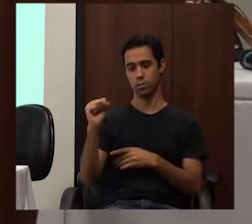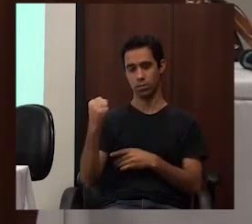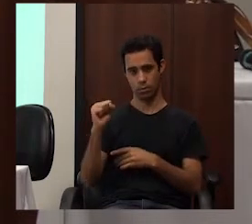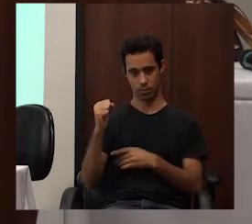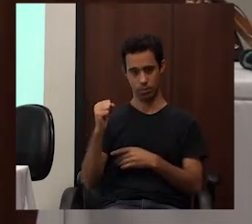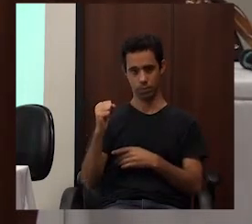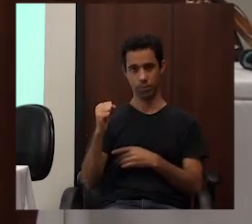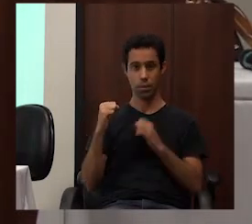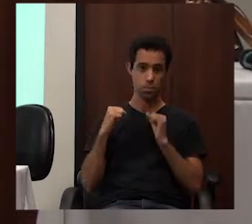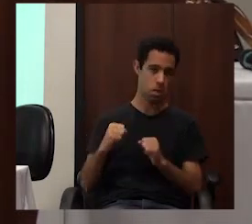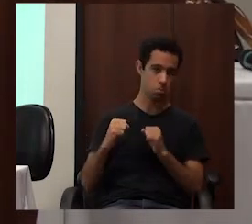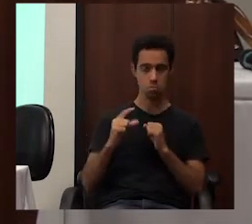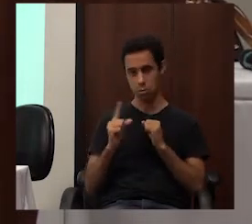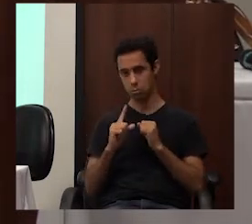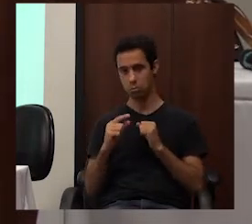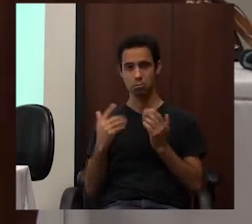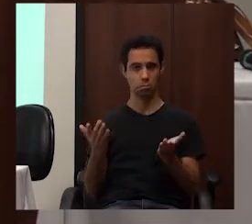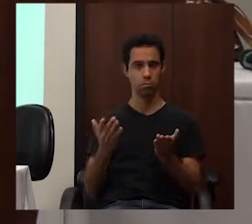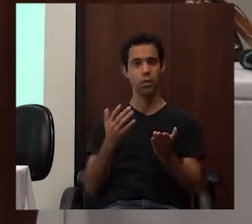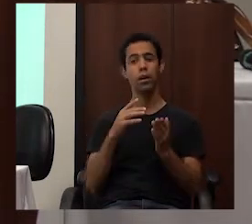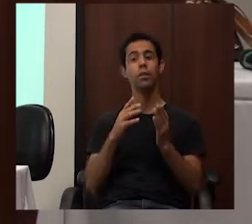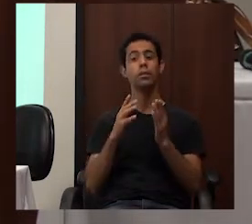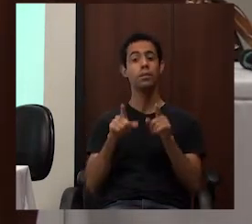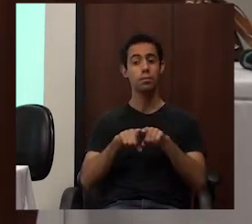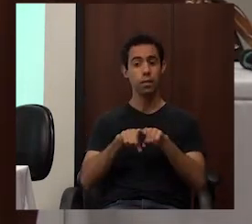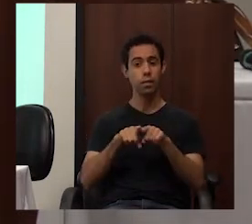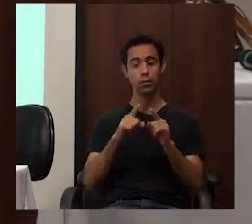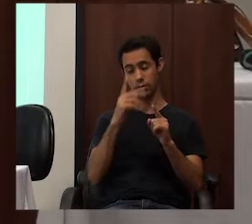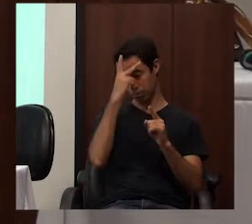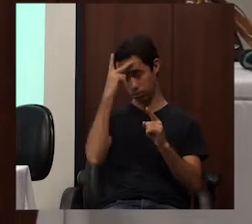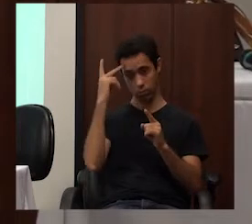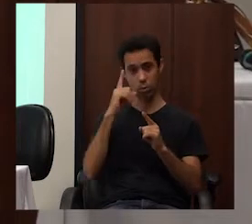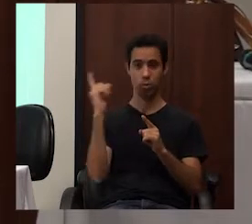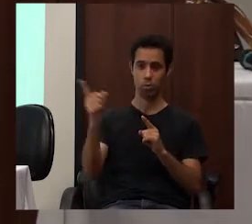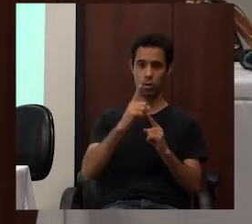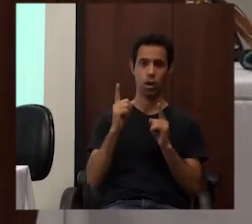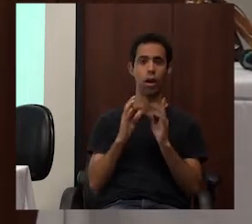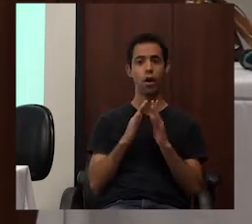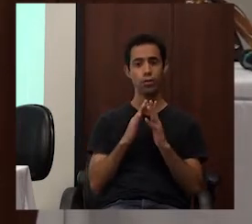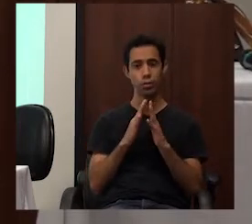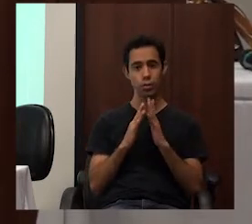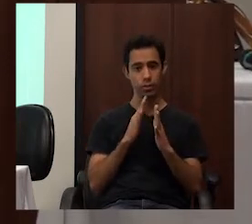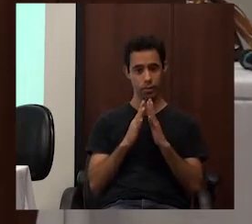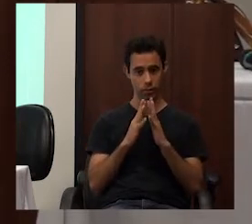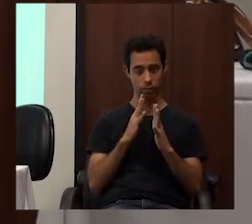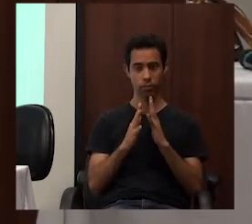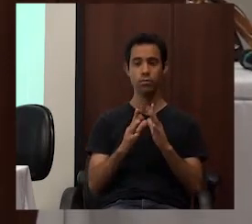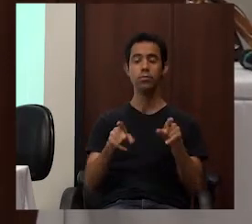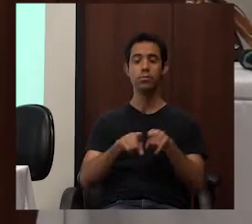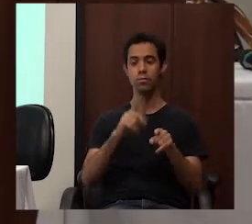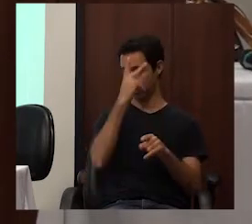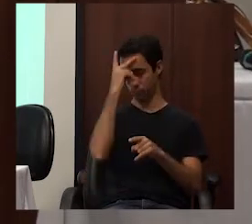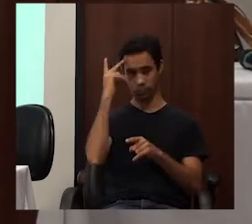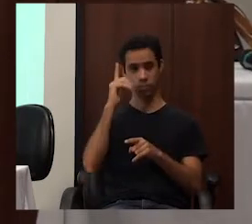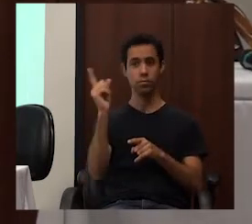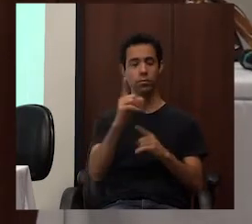seria possível se garantir aos autistas um atendimento exclusivo em estabelecimentos onde são atendidas apenas pessoas